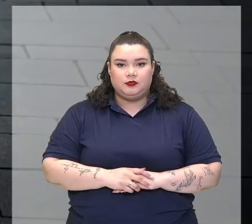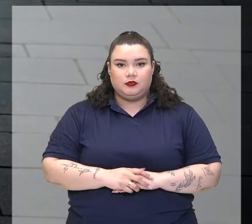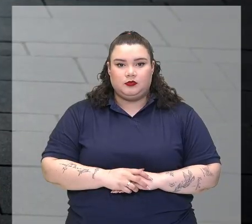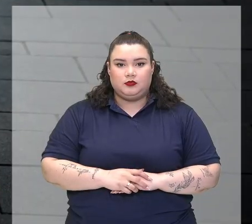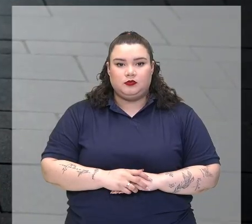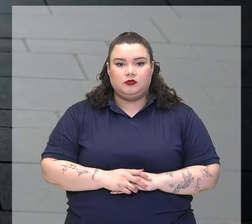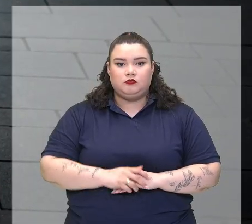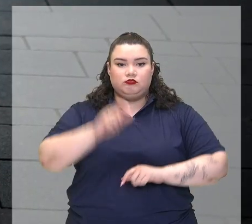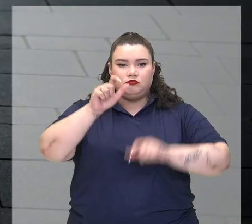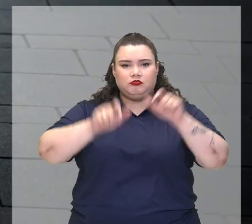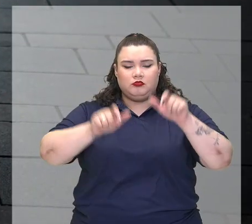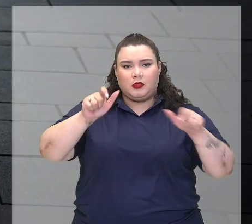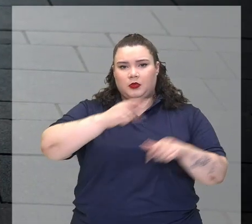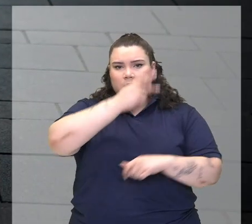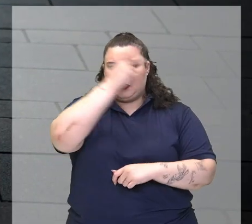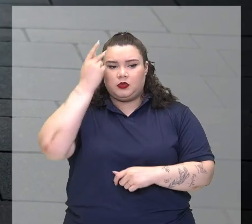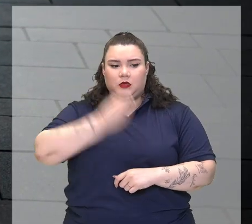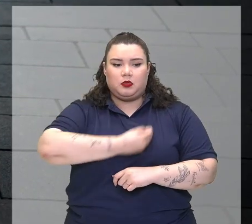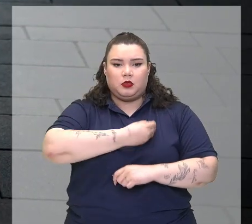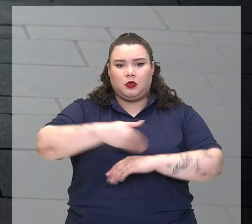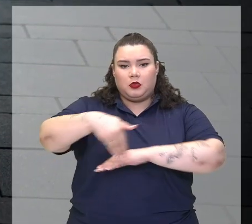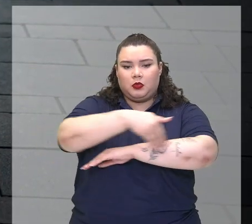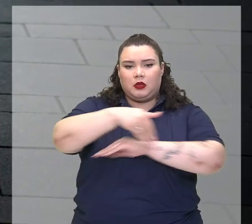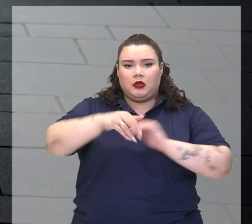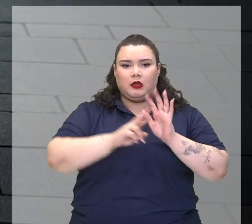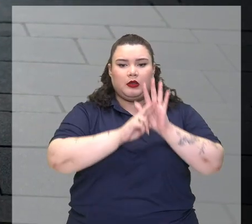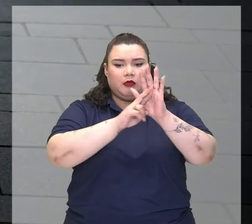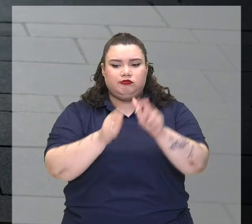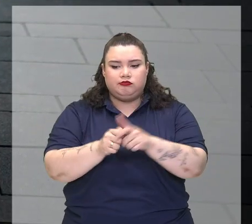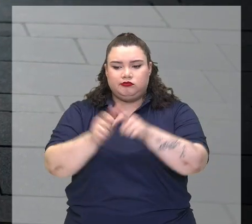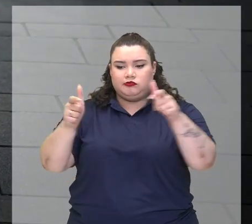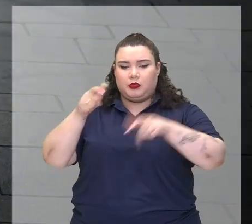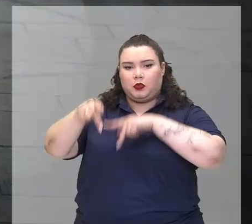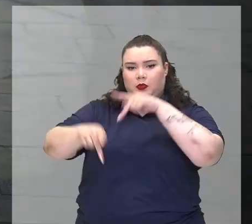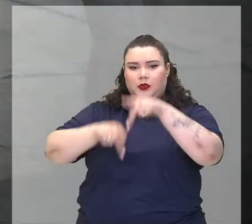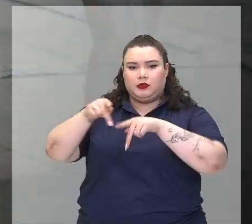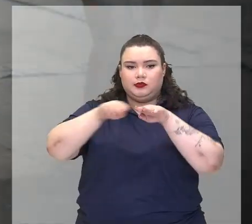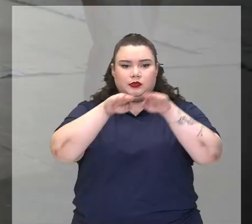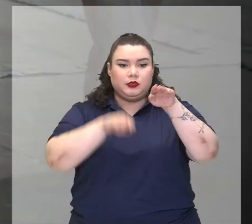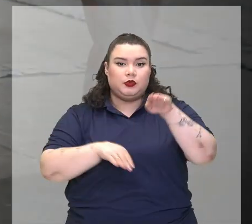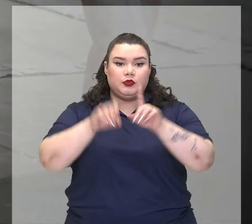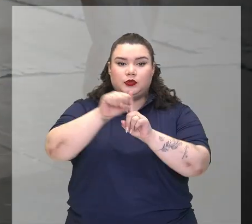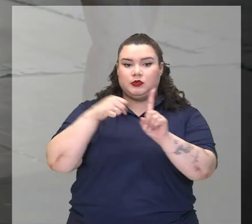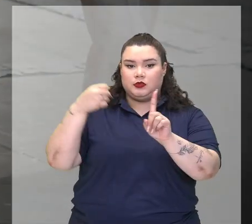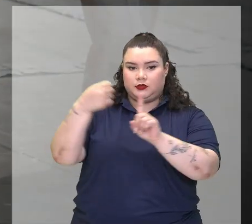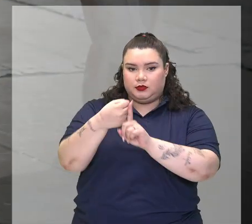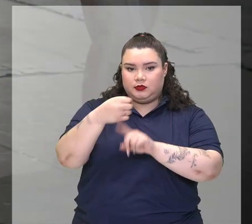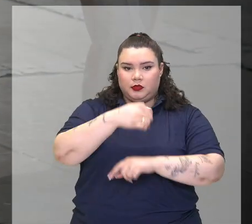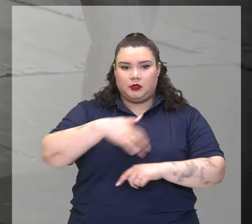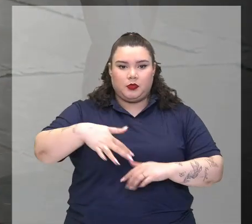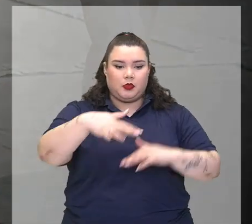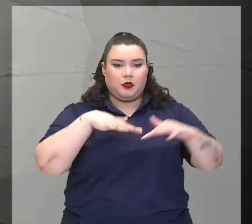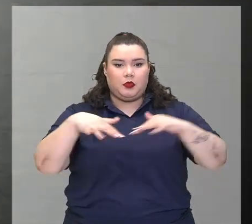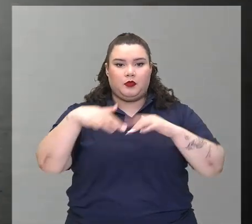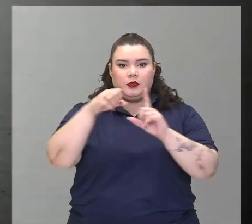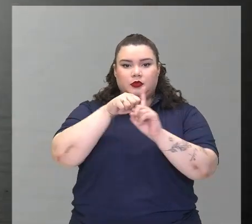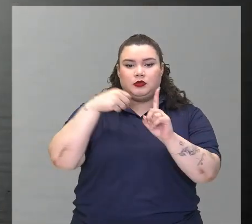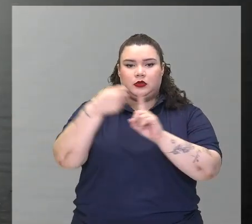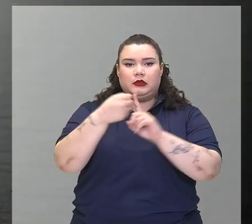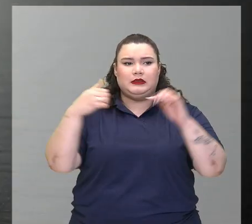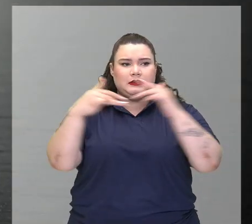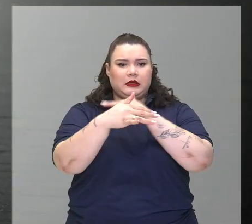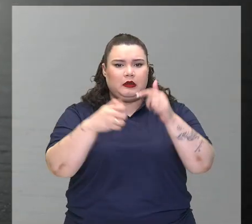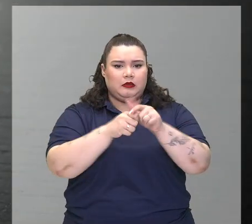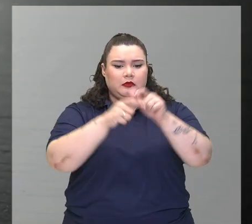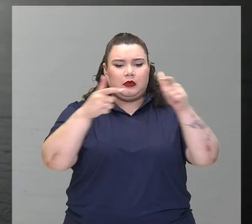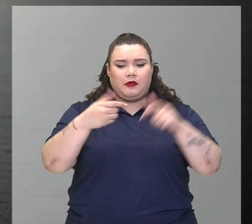Os moradores de rua representam uma das faces mais visíveis da desigualdade social. Em meio ao movimento das grandes cidades, vivem à